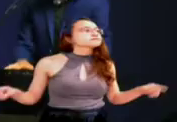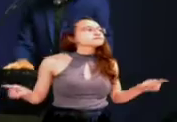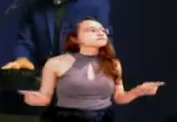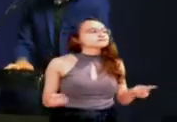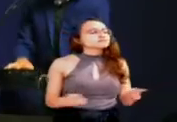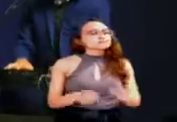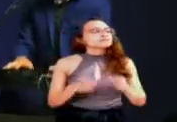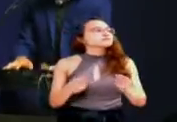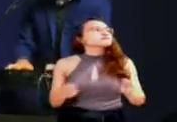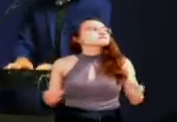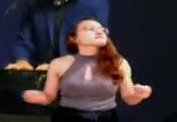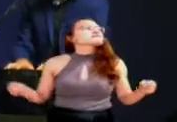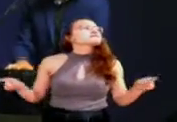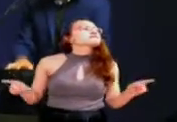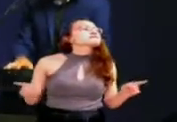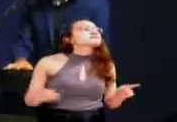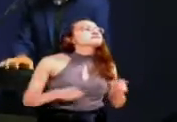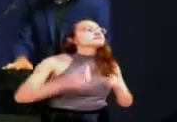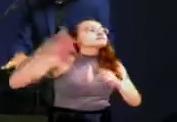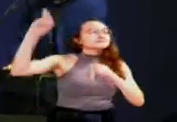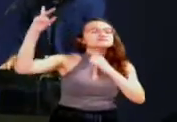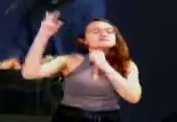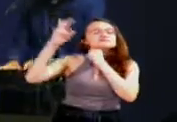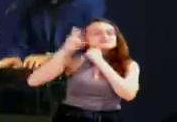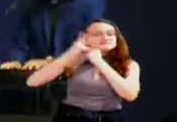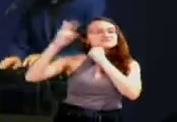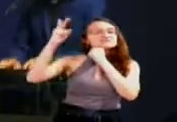amor. Oh, que Deus nos guarde em sua